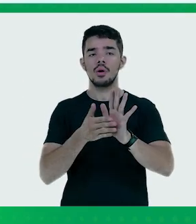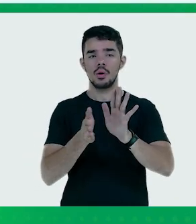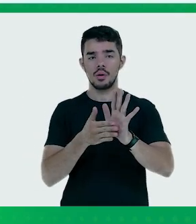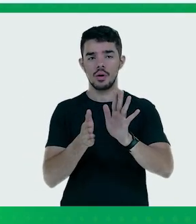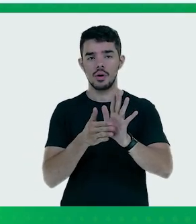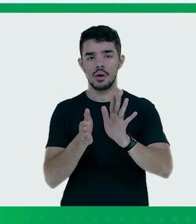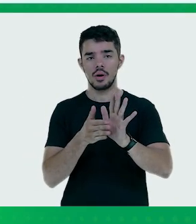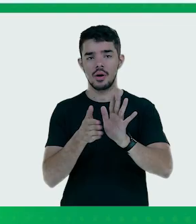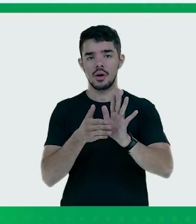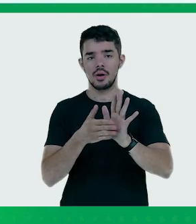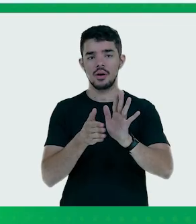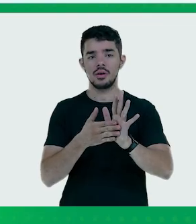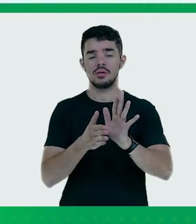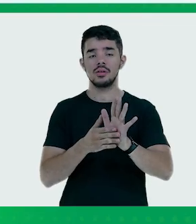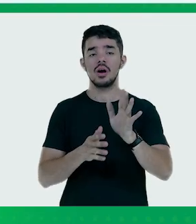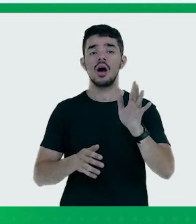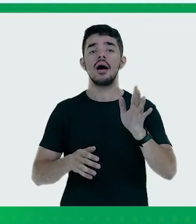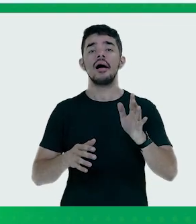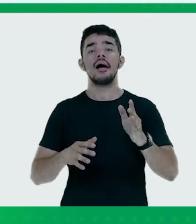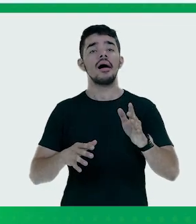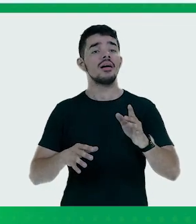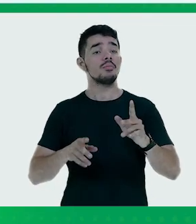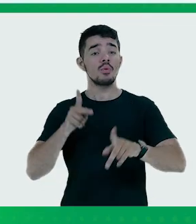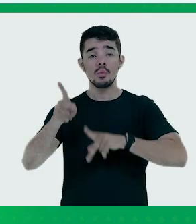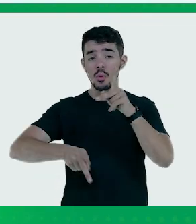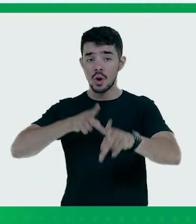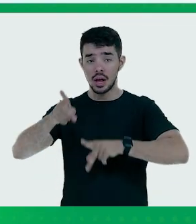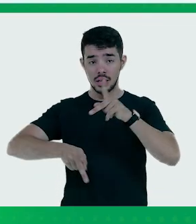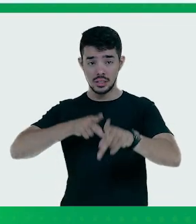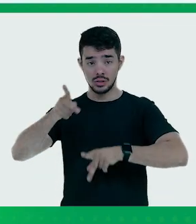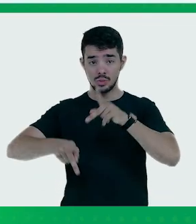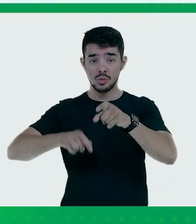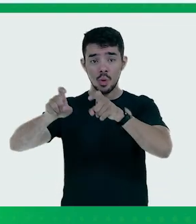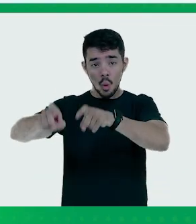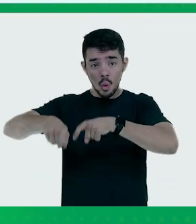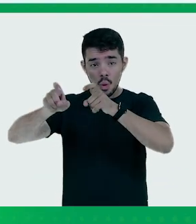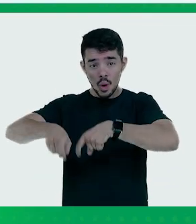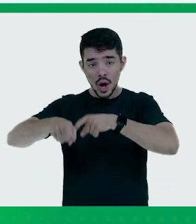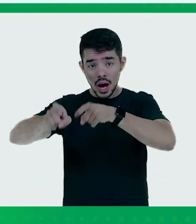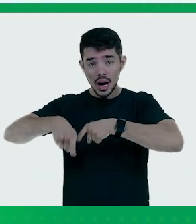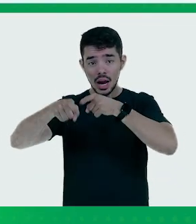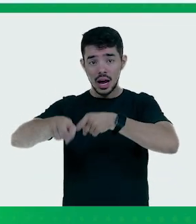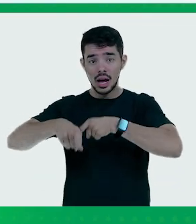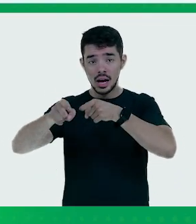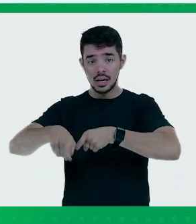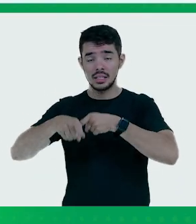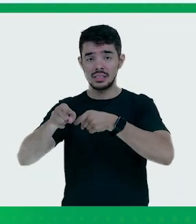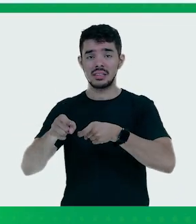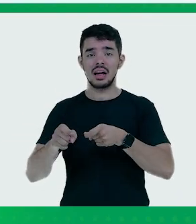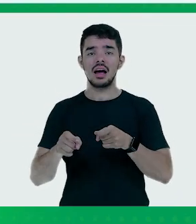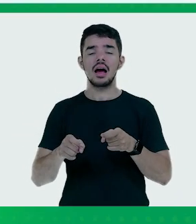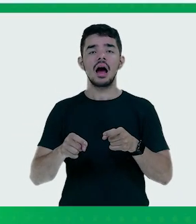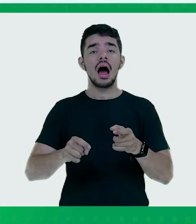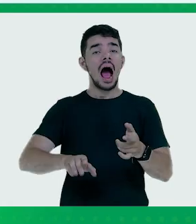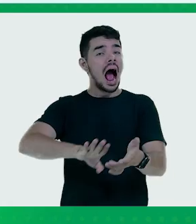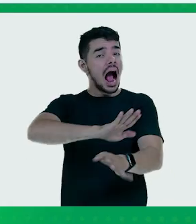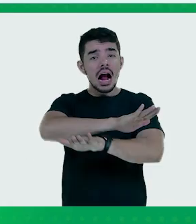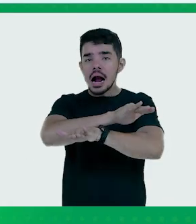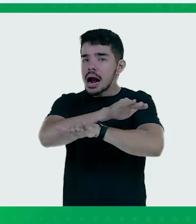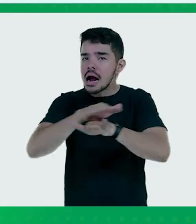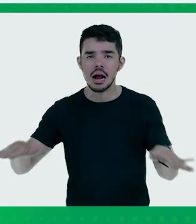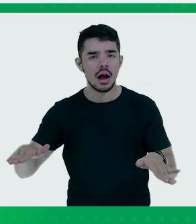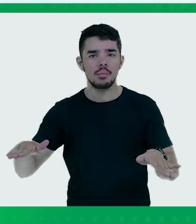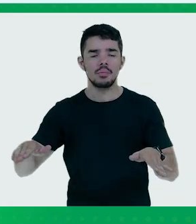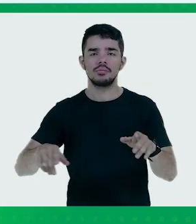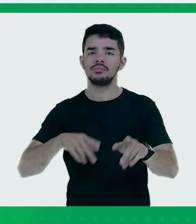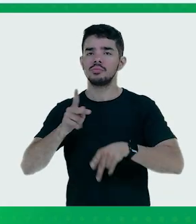propõe a erradicação das populações rurais como saída para o atraso